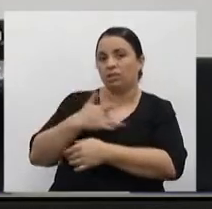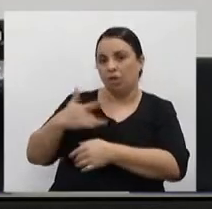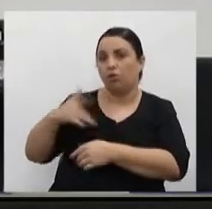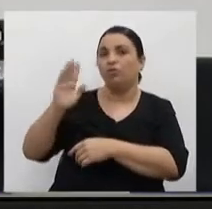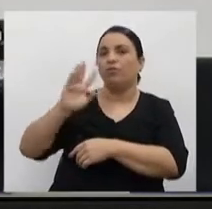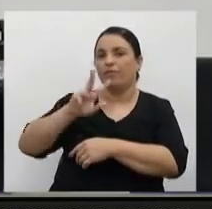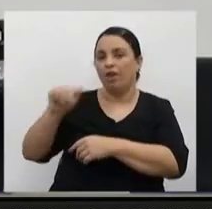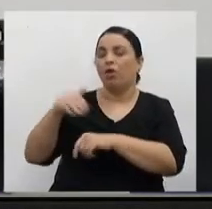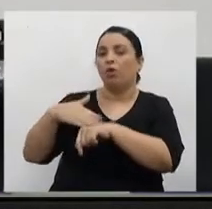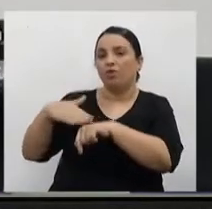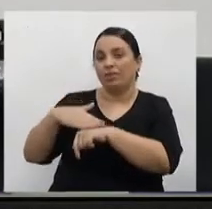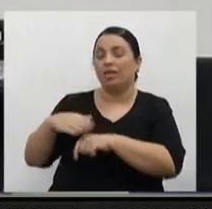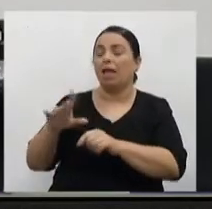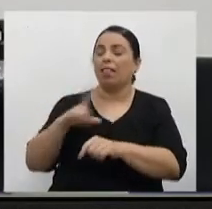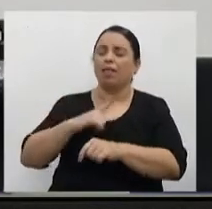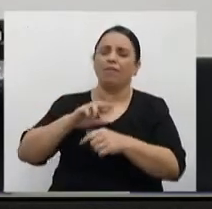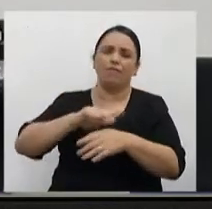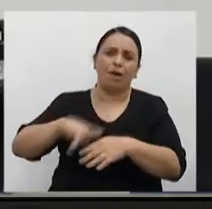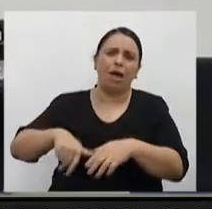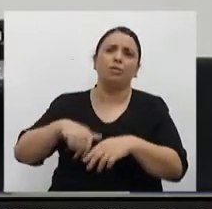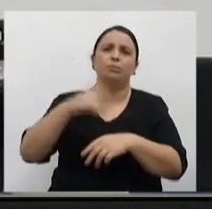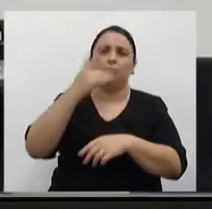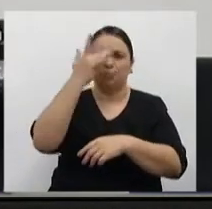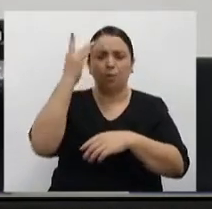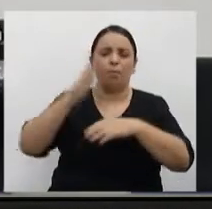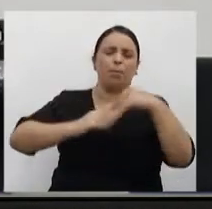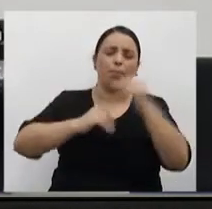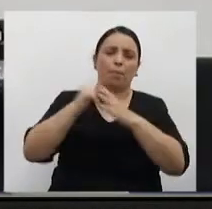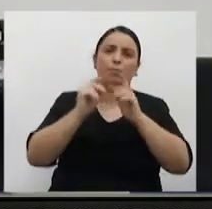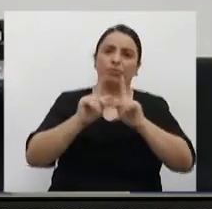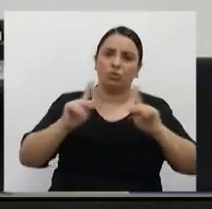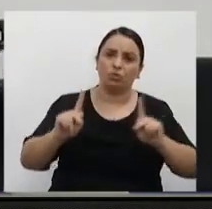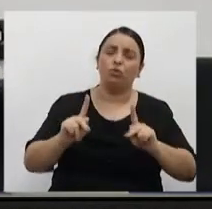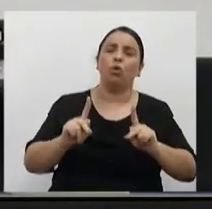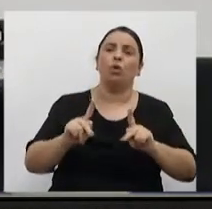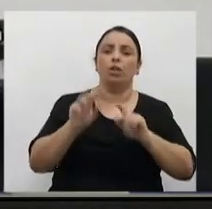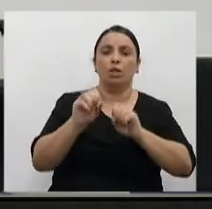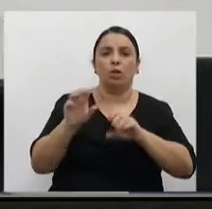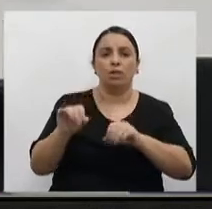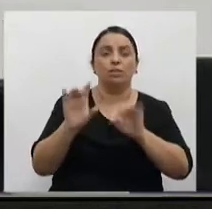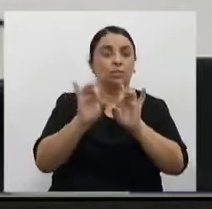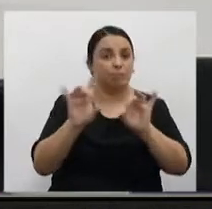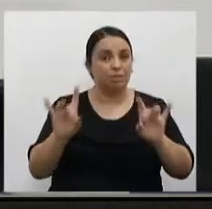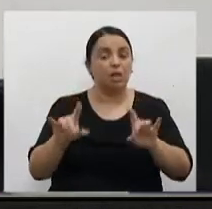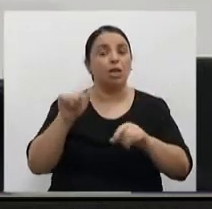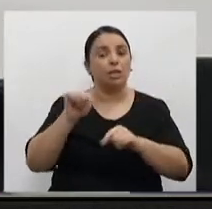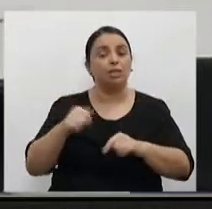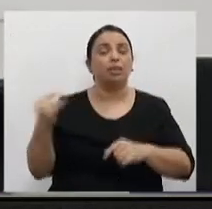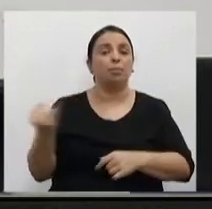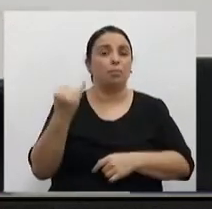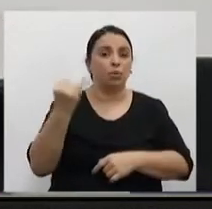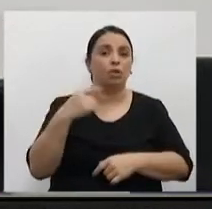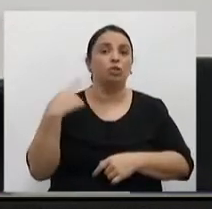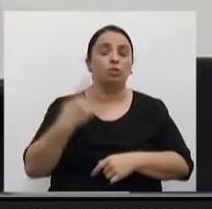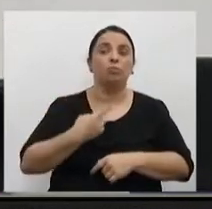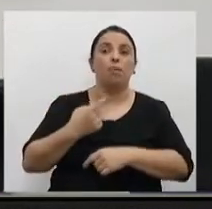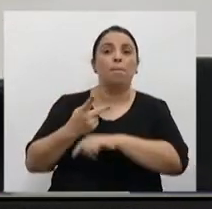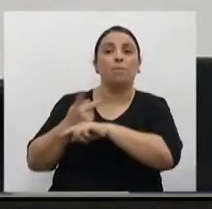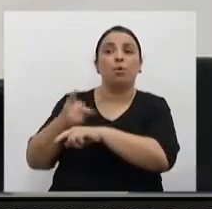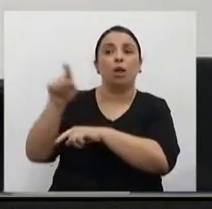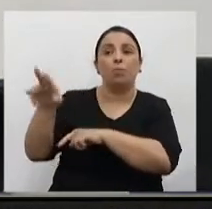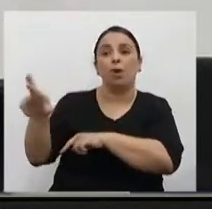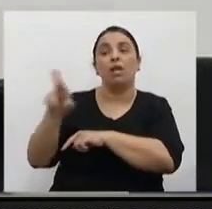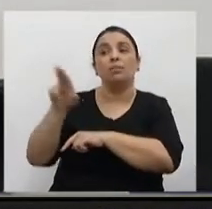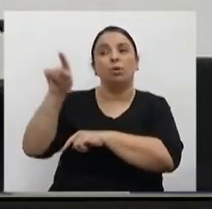educação especial, vários alunos também, então isso é fundamental a gente buscar aí uma resposta junto ao governo. Tá?